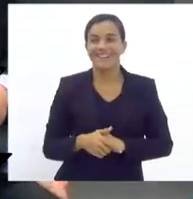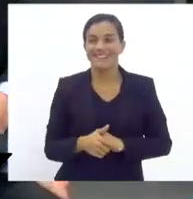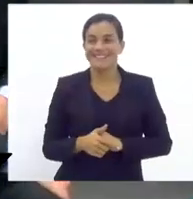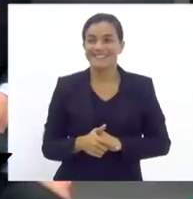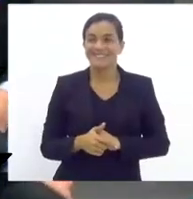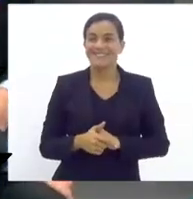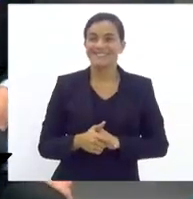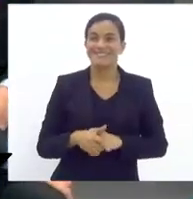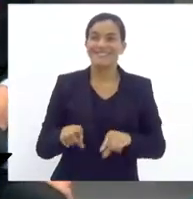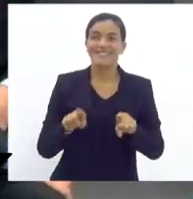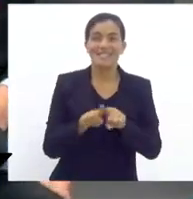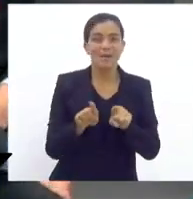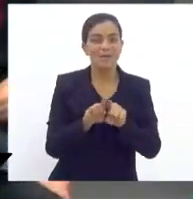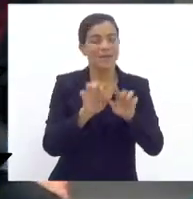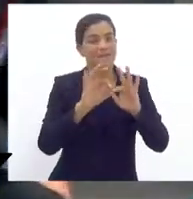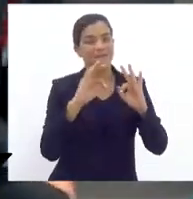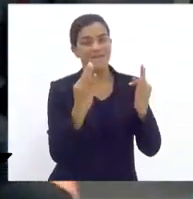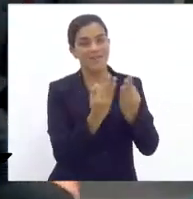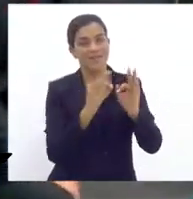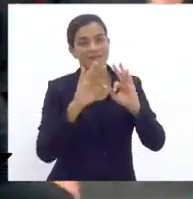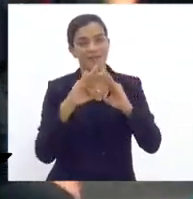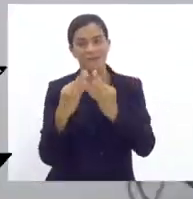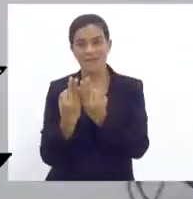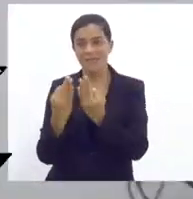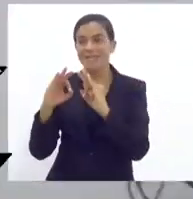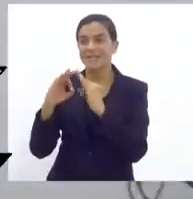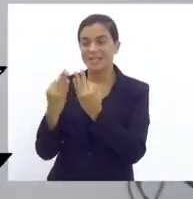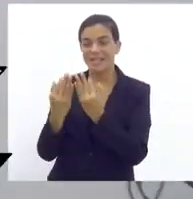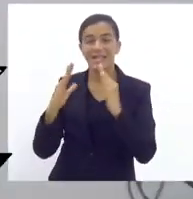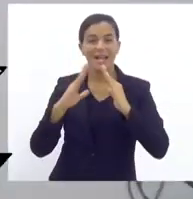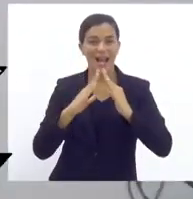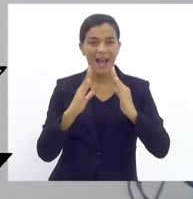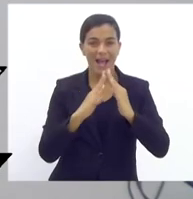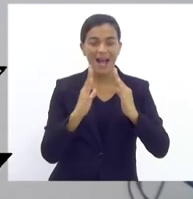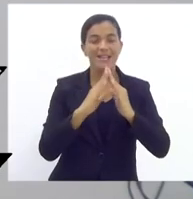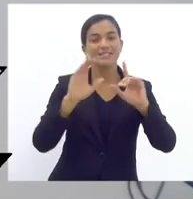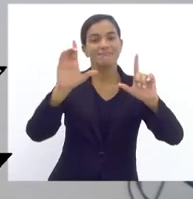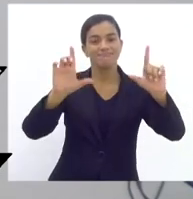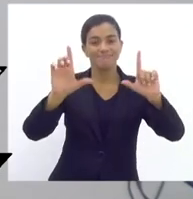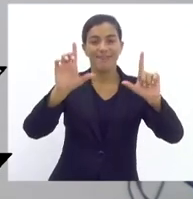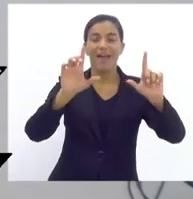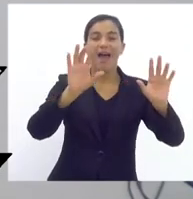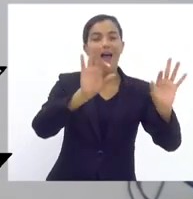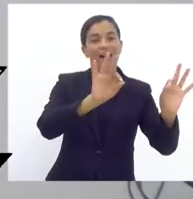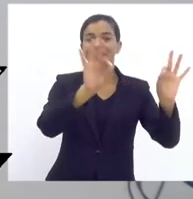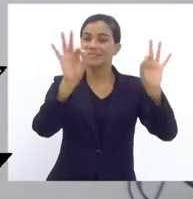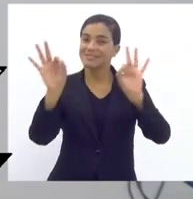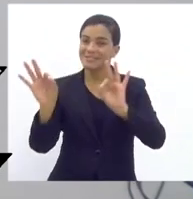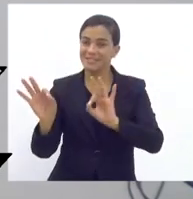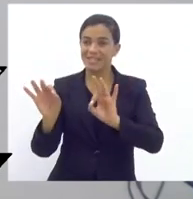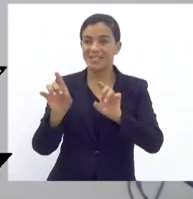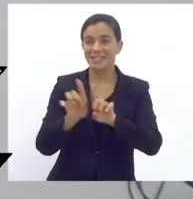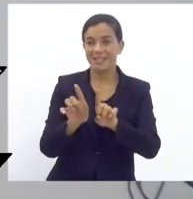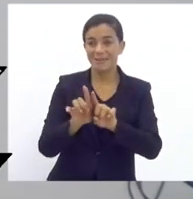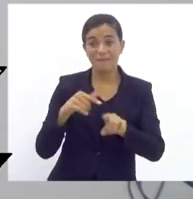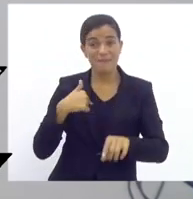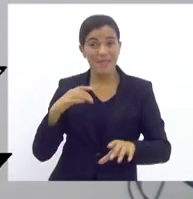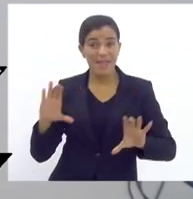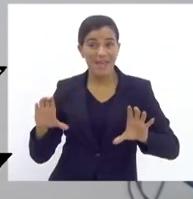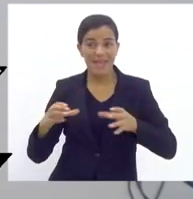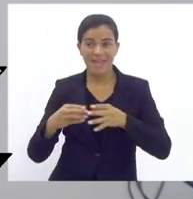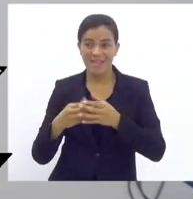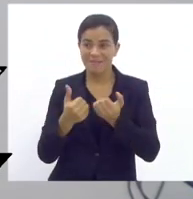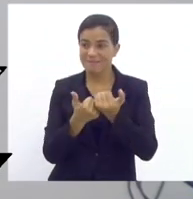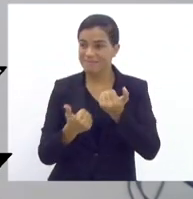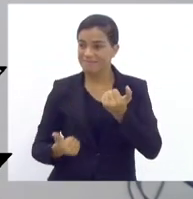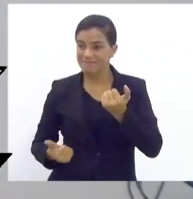e também para os familiares que tá em casa que tá assistindo a gente e também pela minha fé equipe da